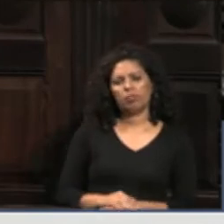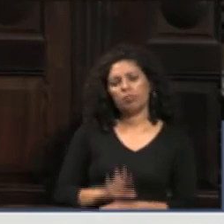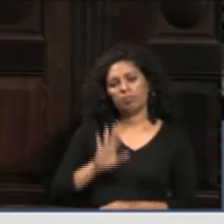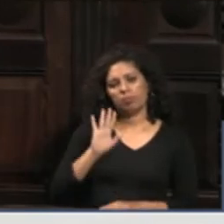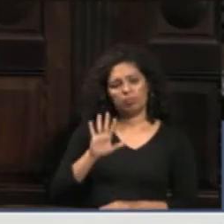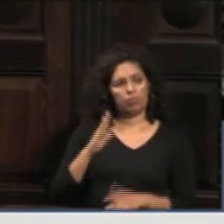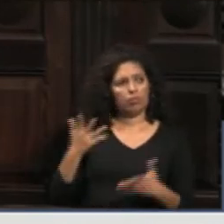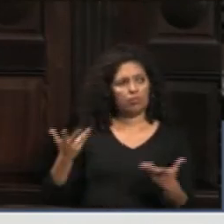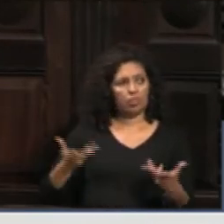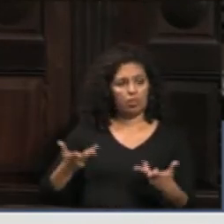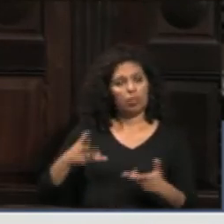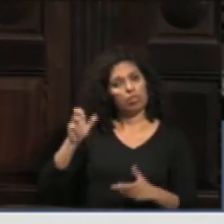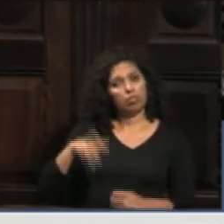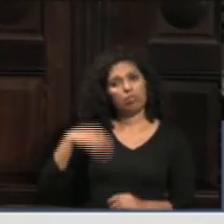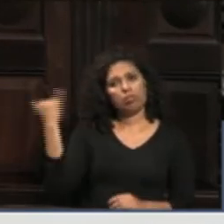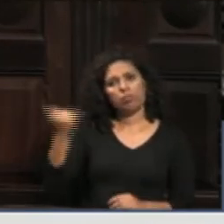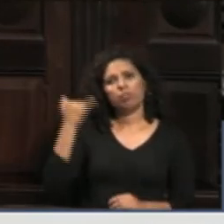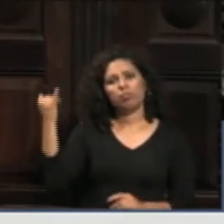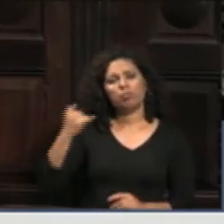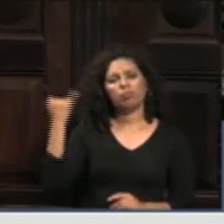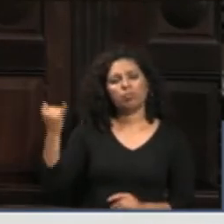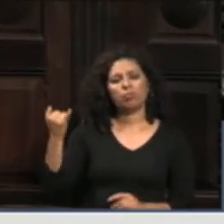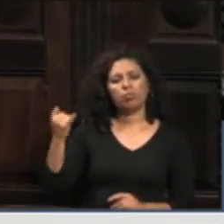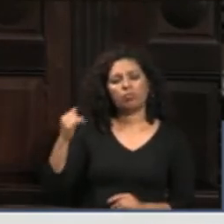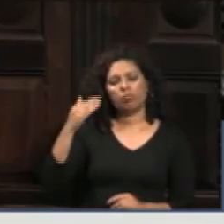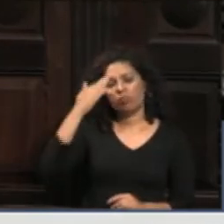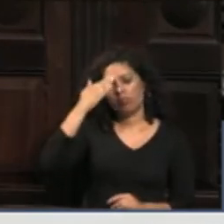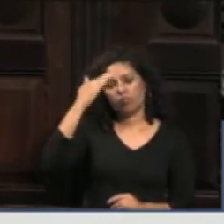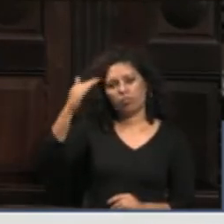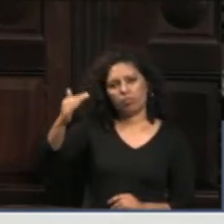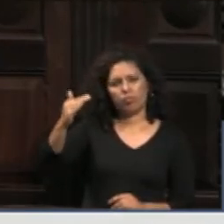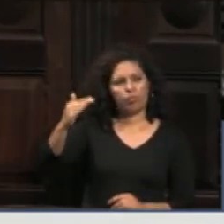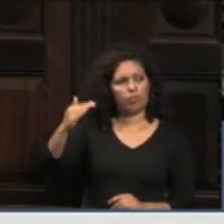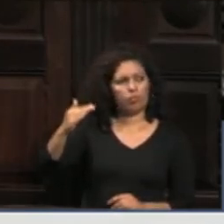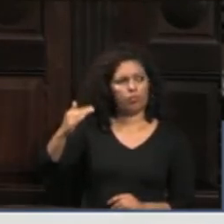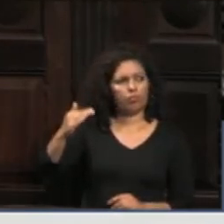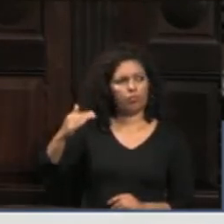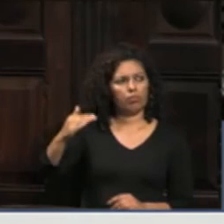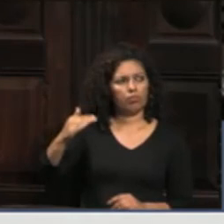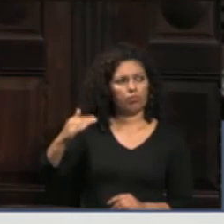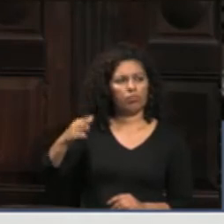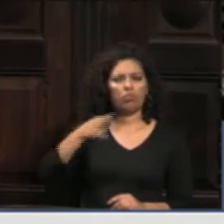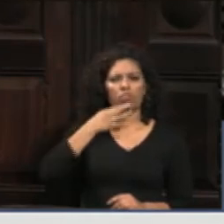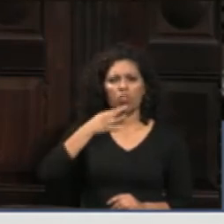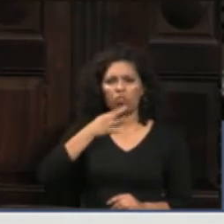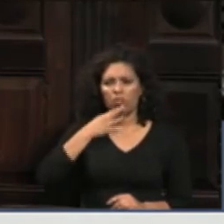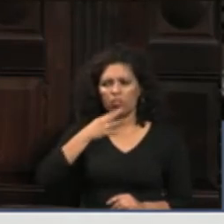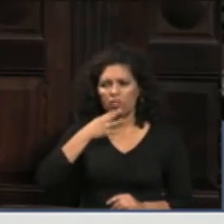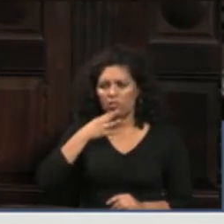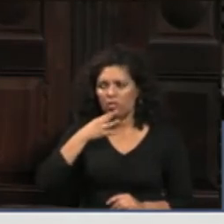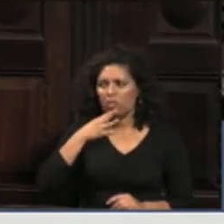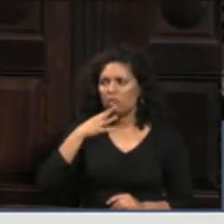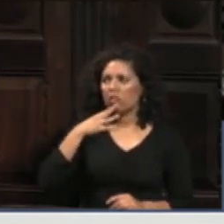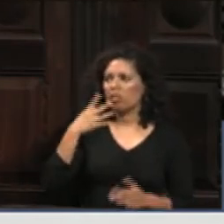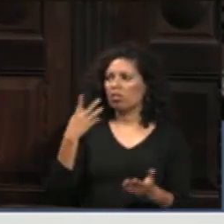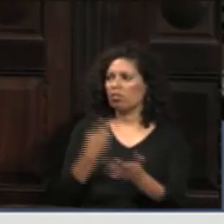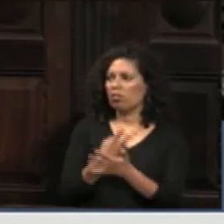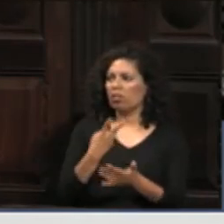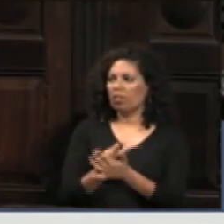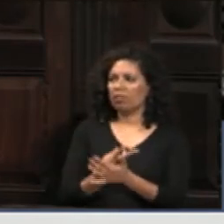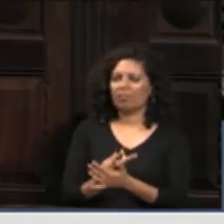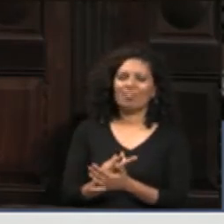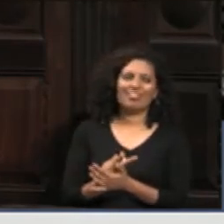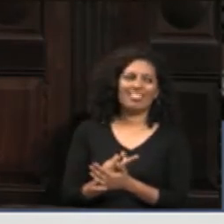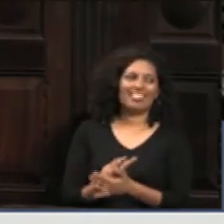Agora, o que é necessário e fundamental é o reconhecimento do erro, até